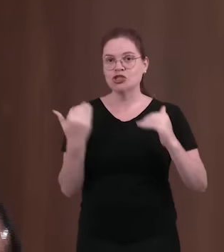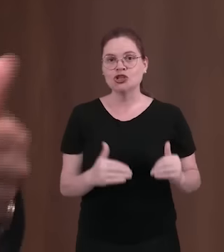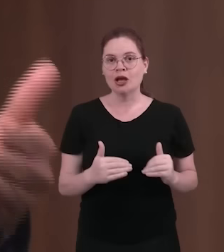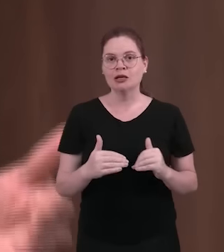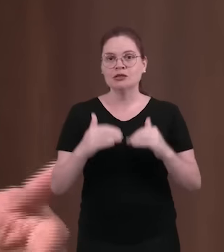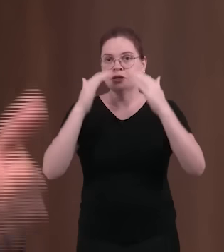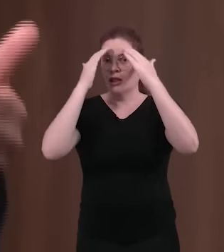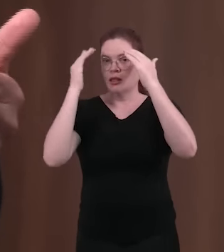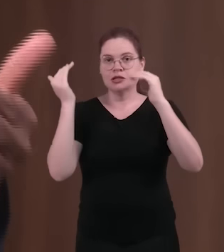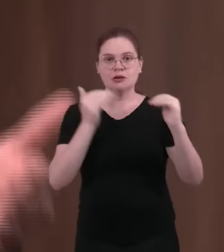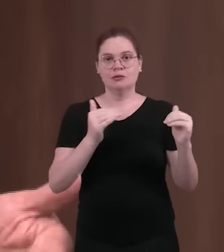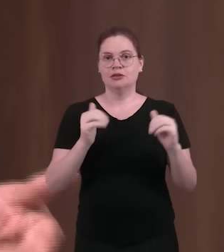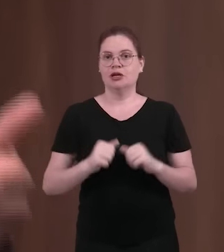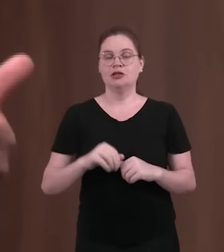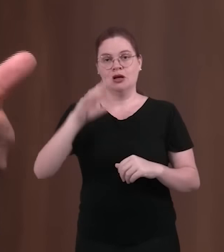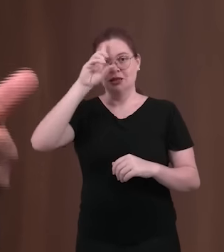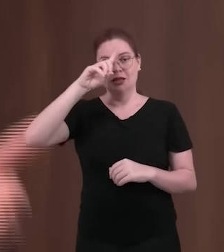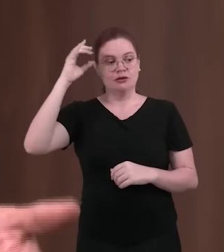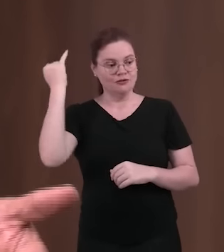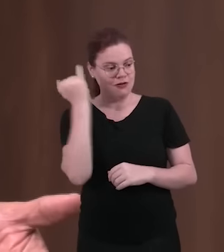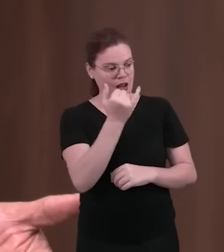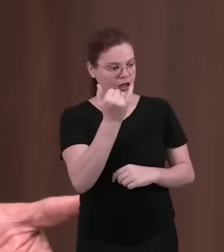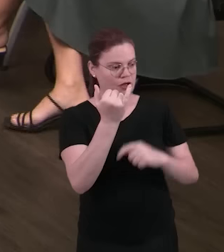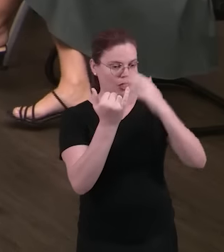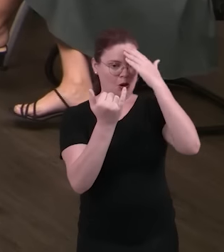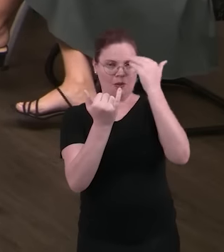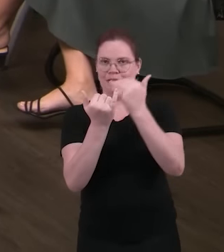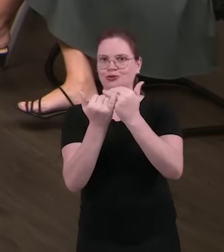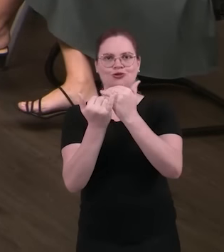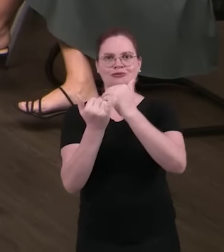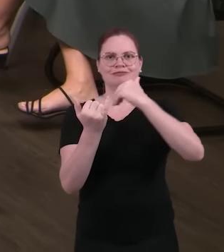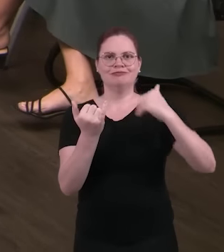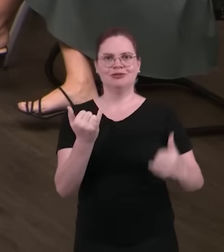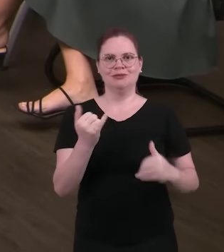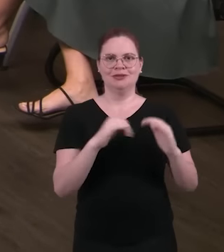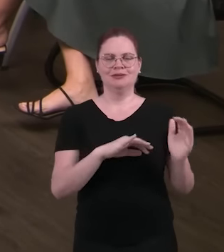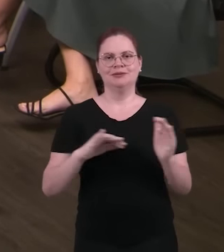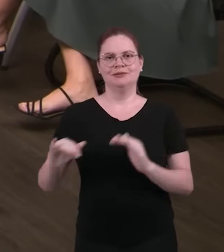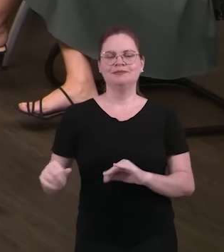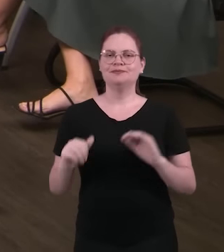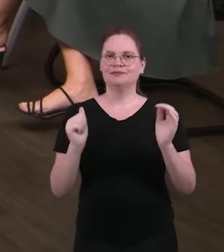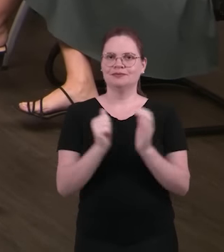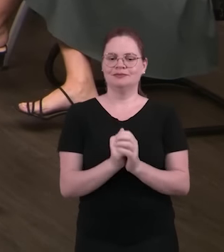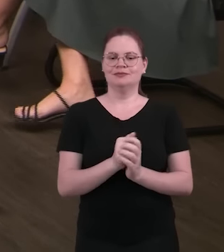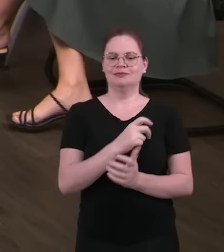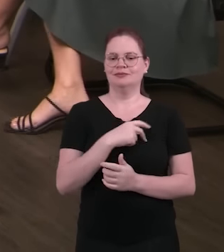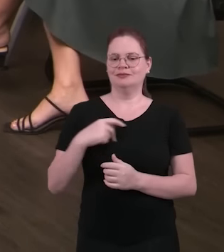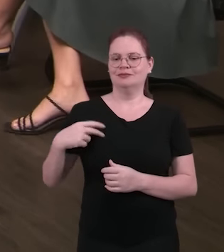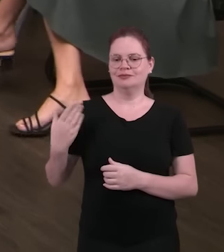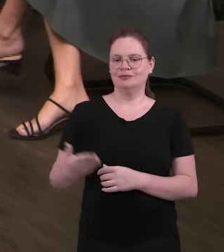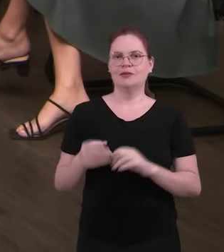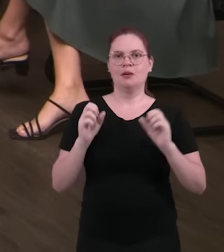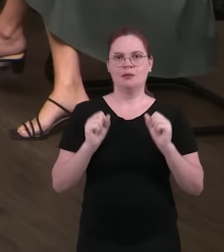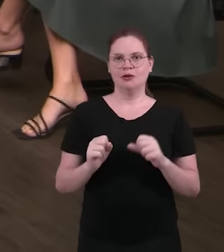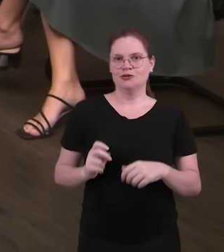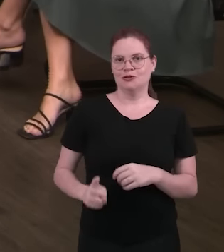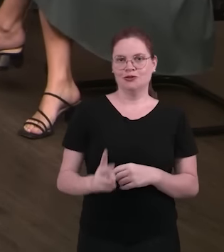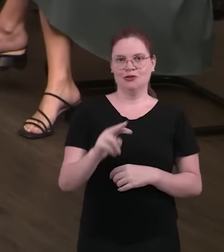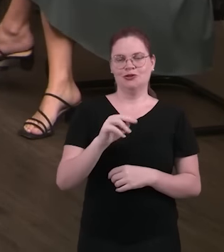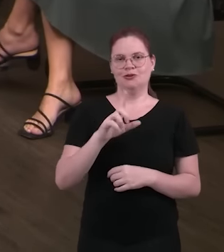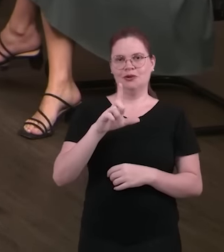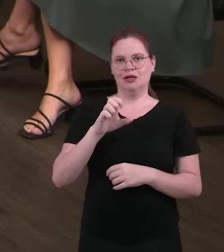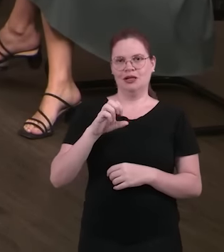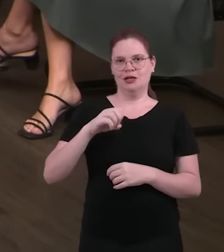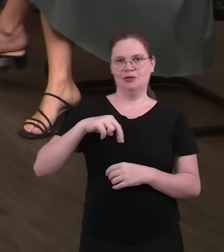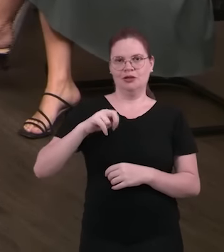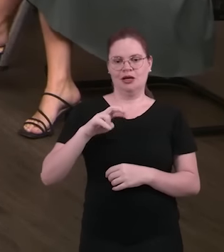desobediente à palavra do Senhor. Amém, pastor. Vamos seguir aqui no estúdio com o Leonardo. Pode se apresentar. Fique à vontade